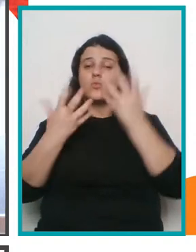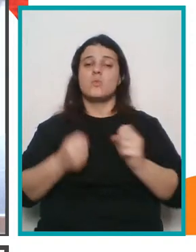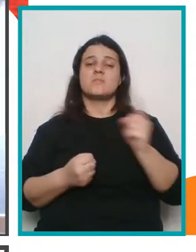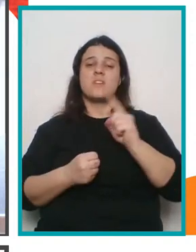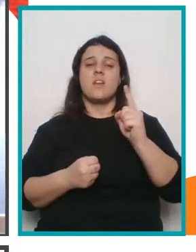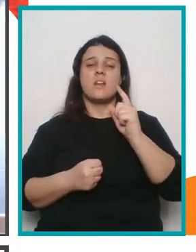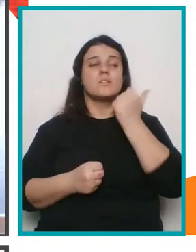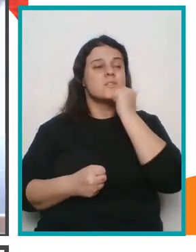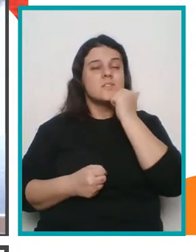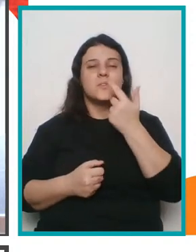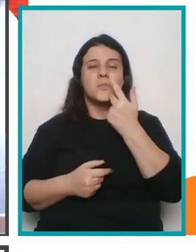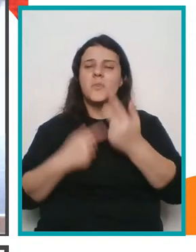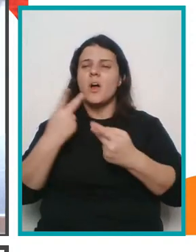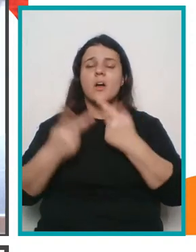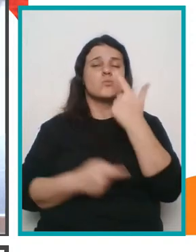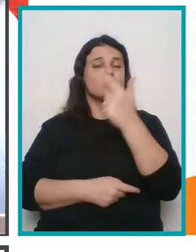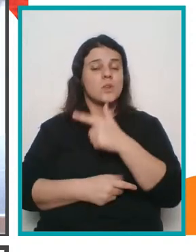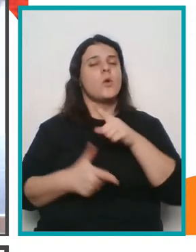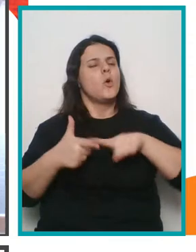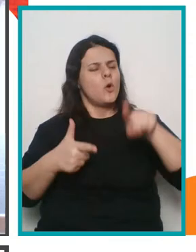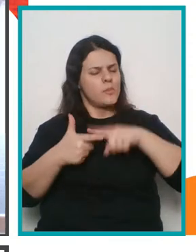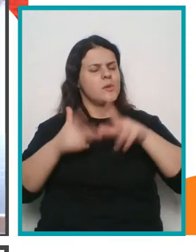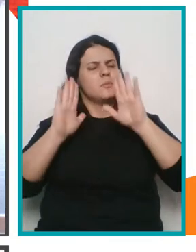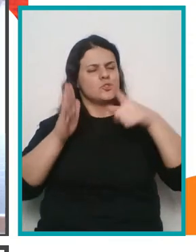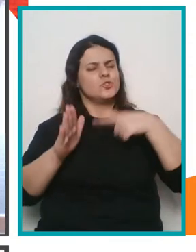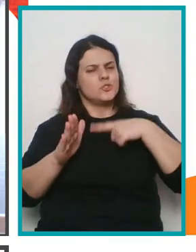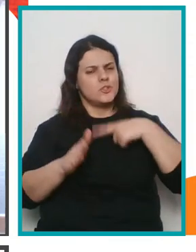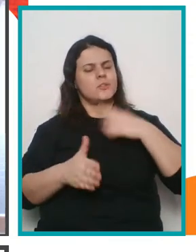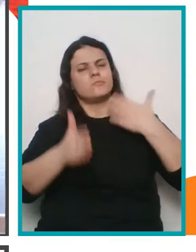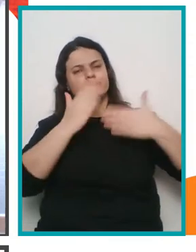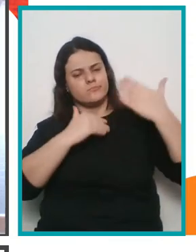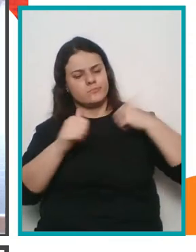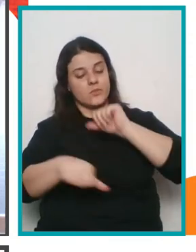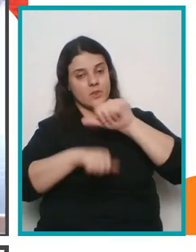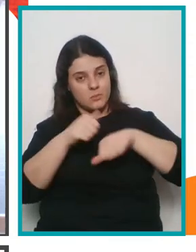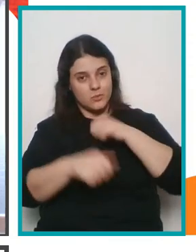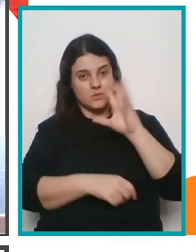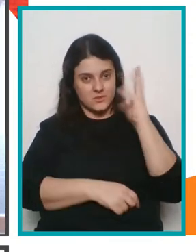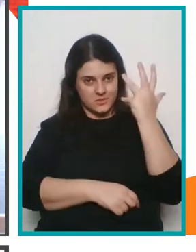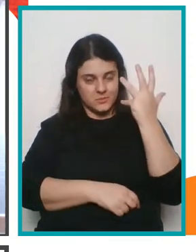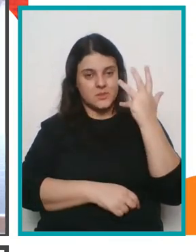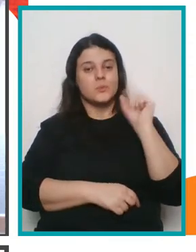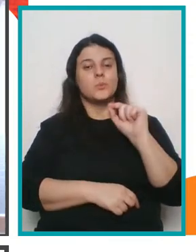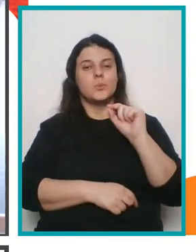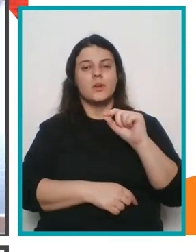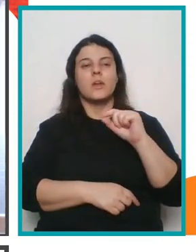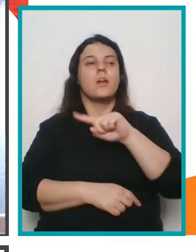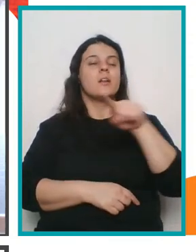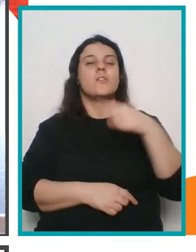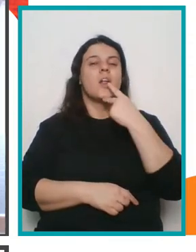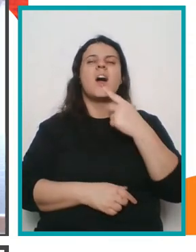o atrelamento dos próprios efeitos a situações